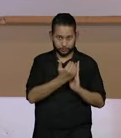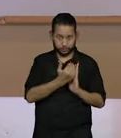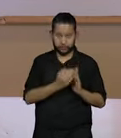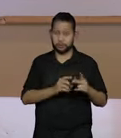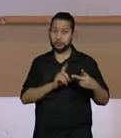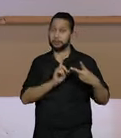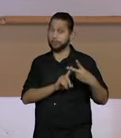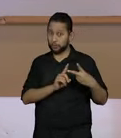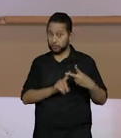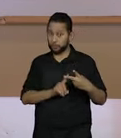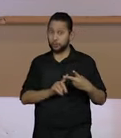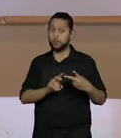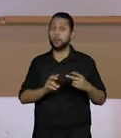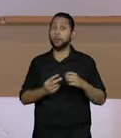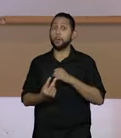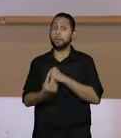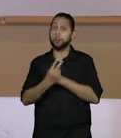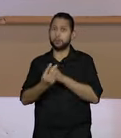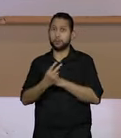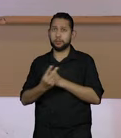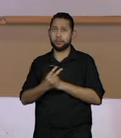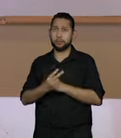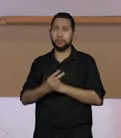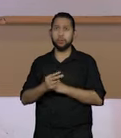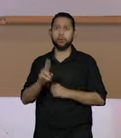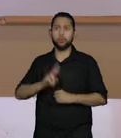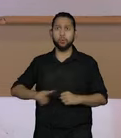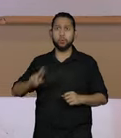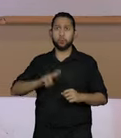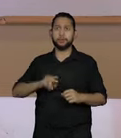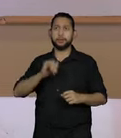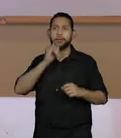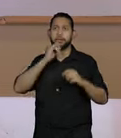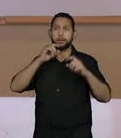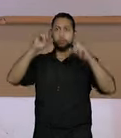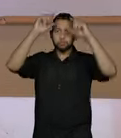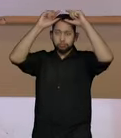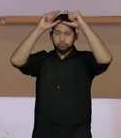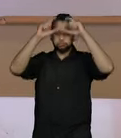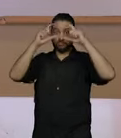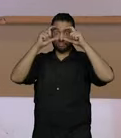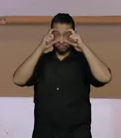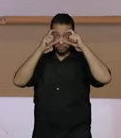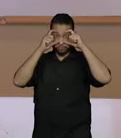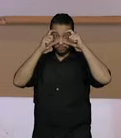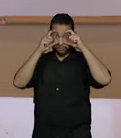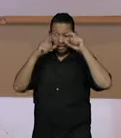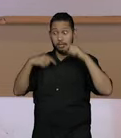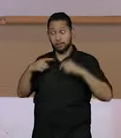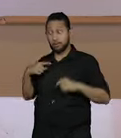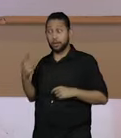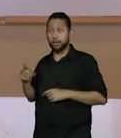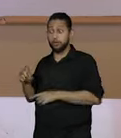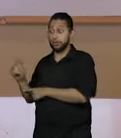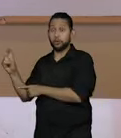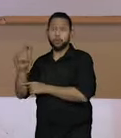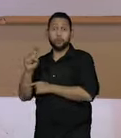usar sempre os equipamentos de proteção individual, EPI e equipamentos coletivos, o